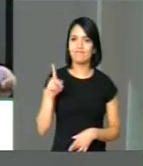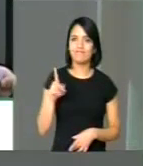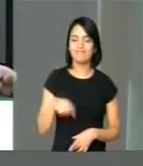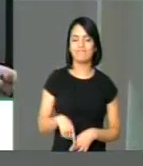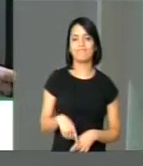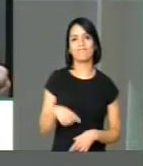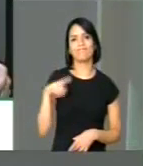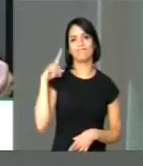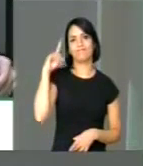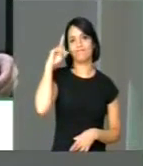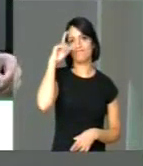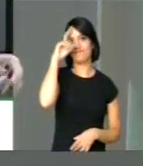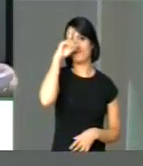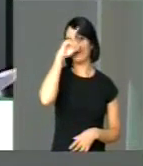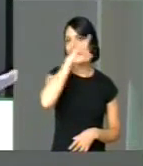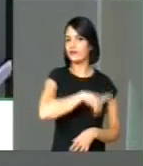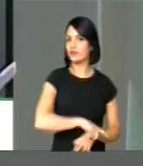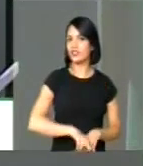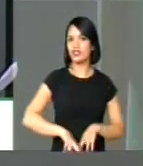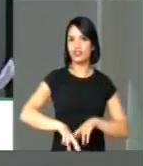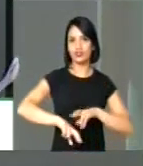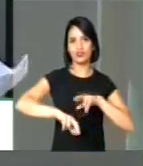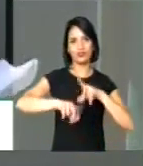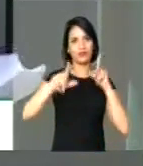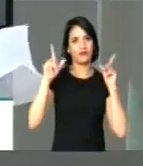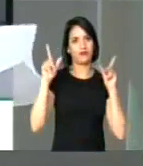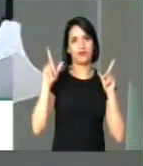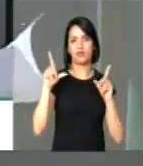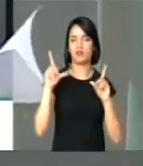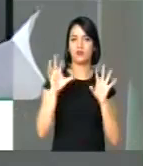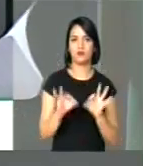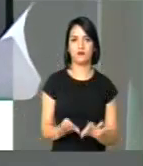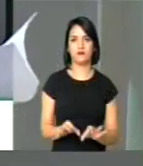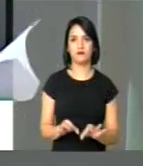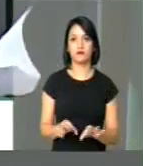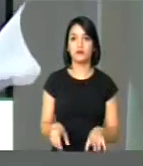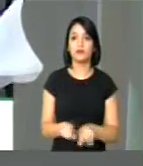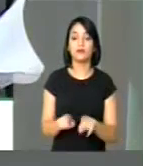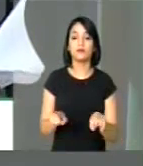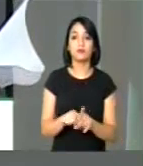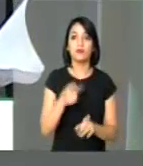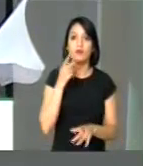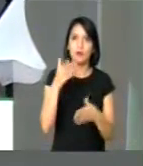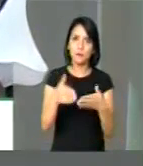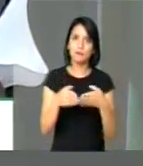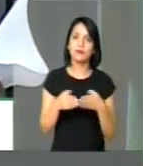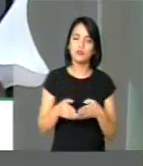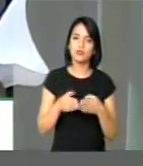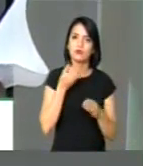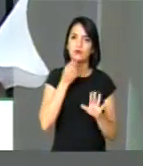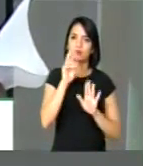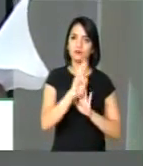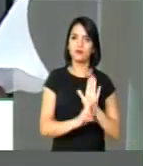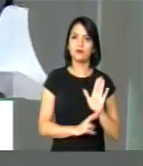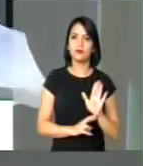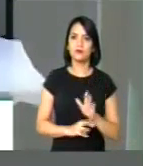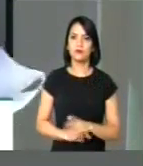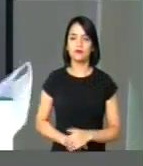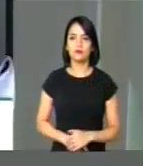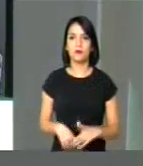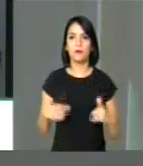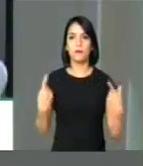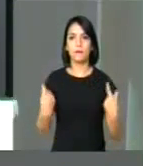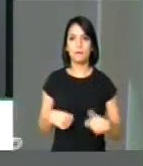longe daquilo que deveria ser. E quero dizer aqui e apelar ao relator que